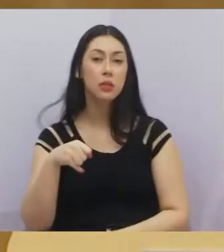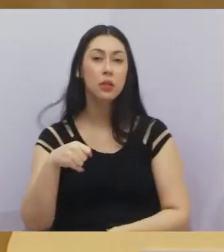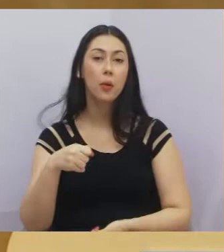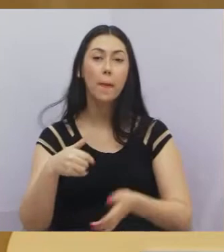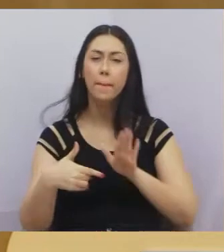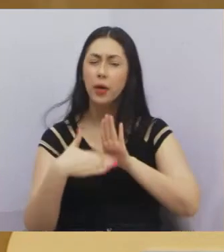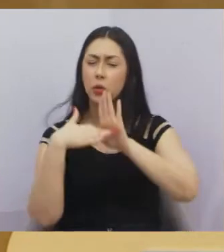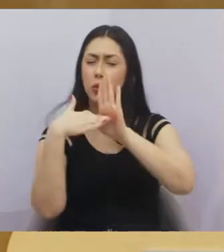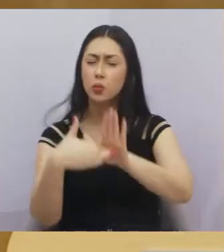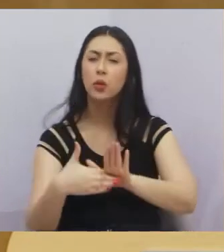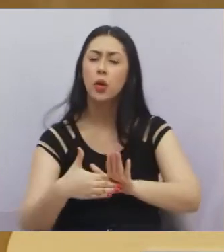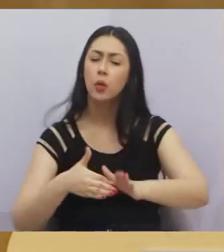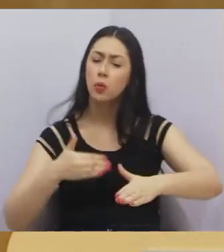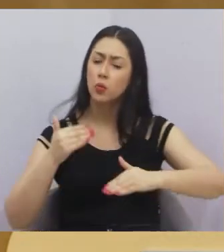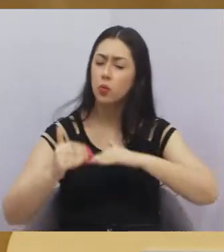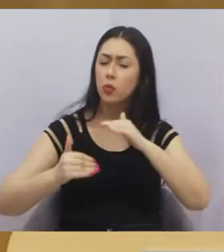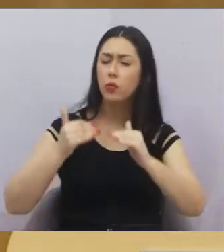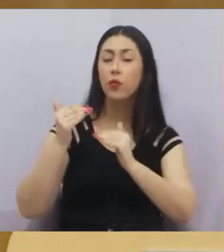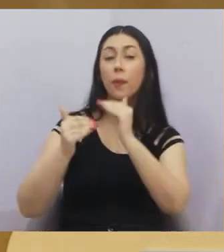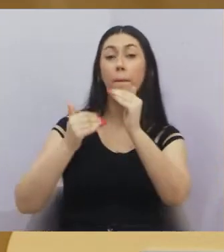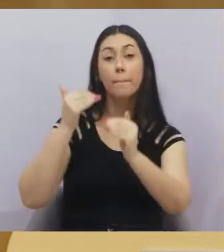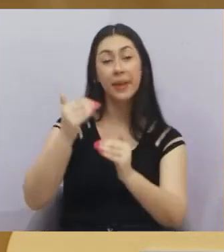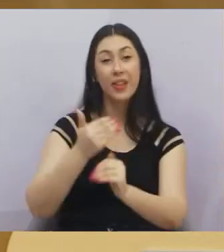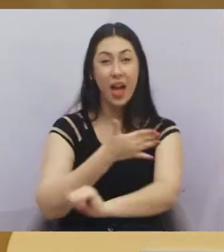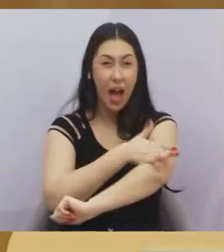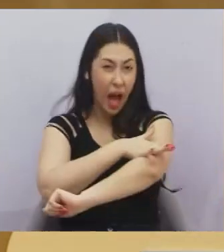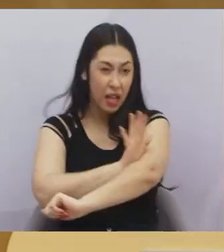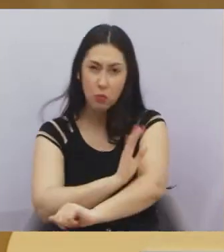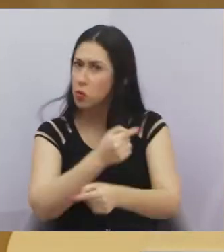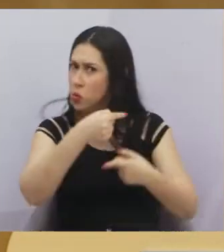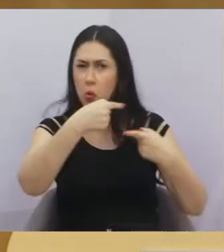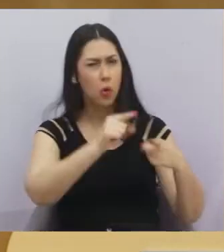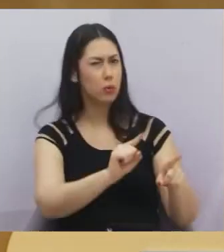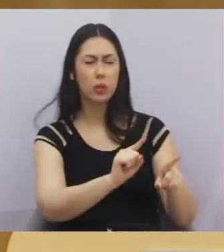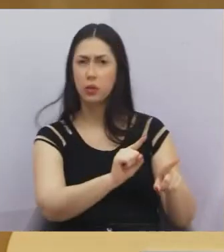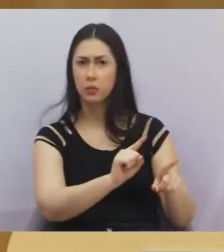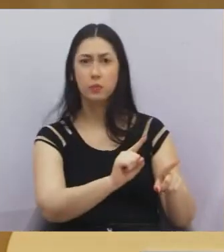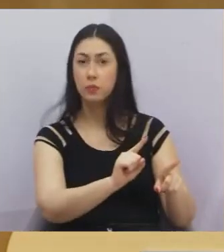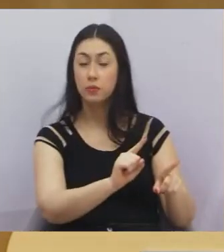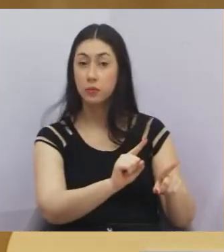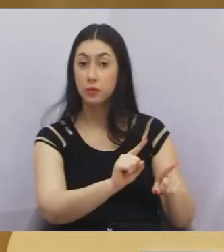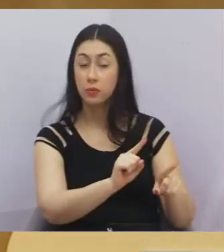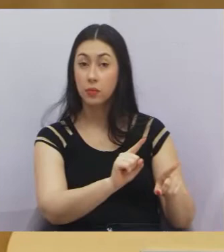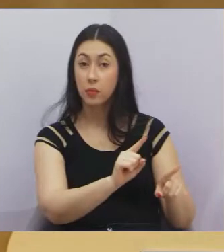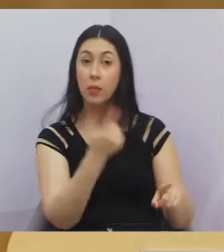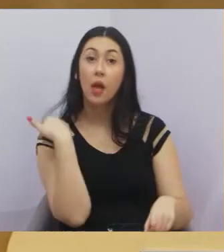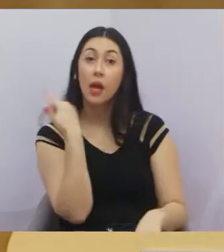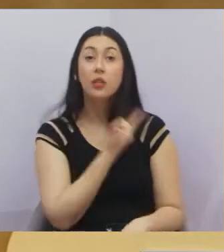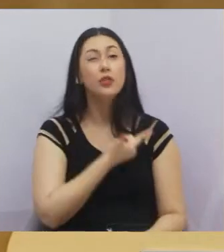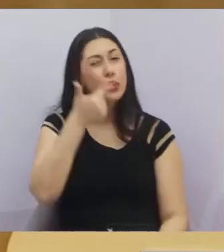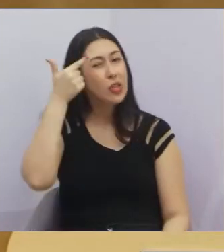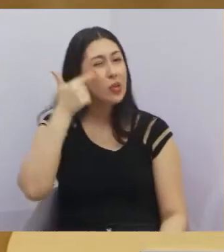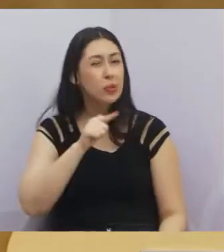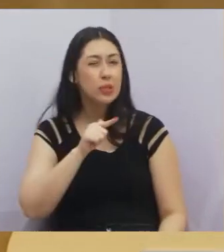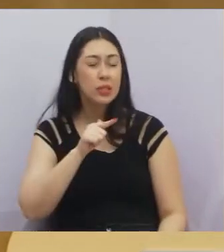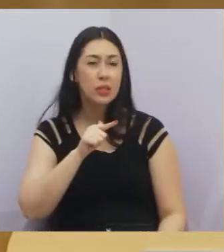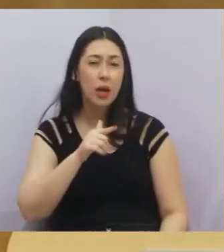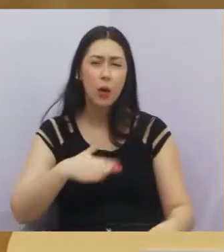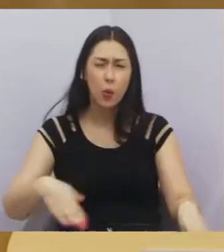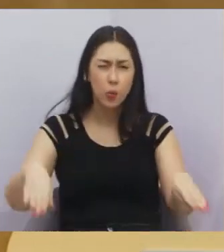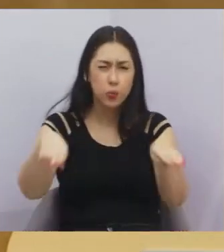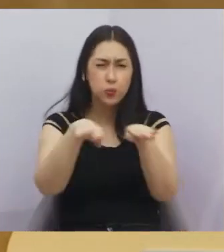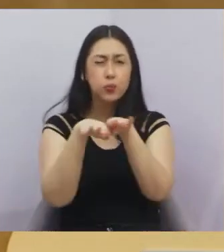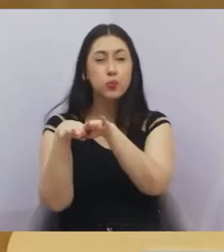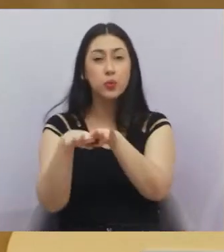o desenvolvimento e antirracismo, né? E que a gente iguale, assim como a